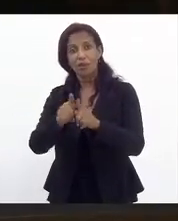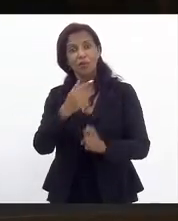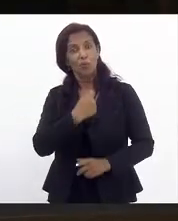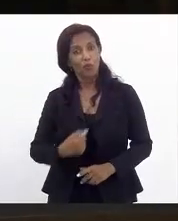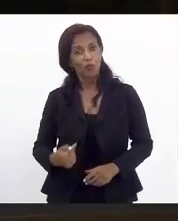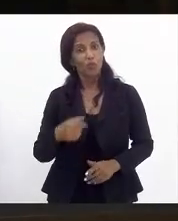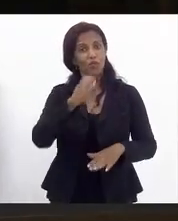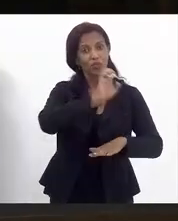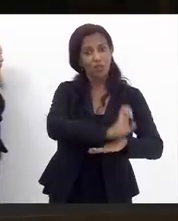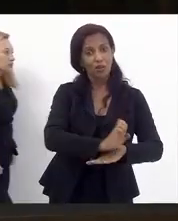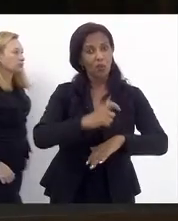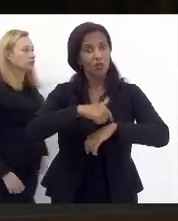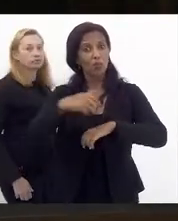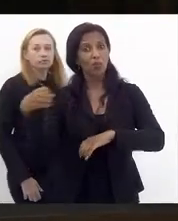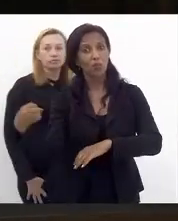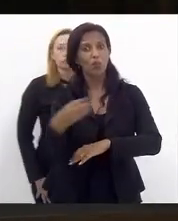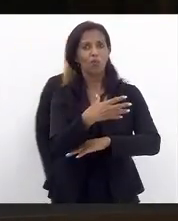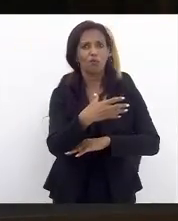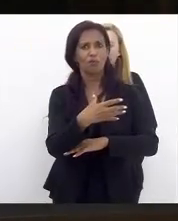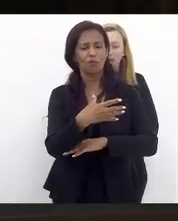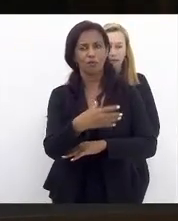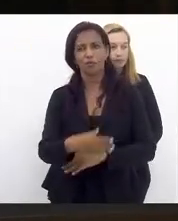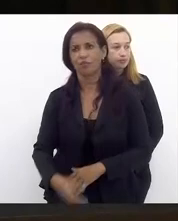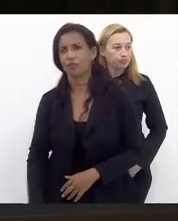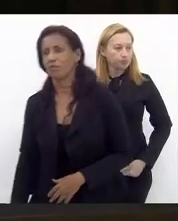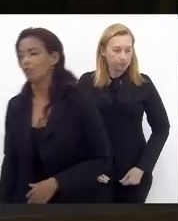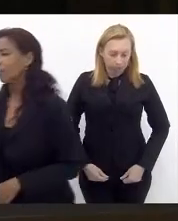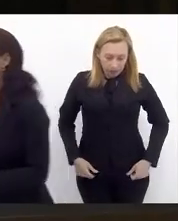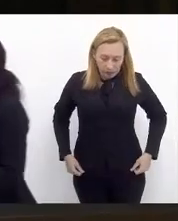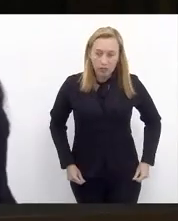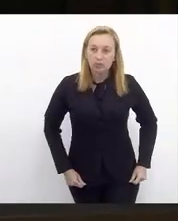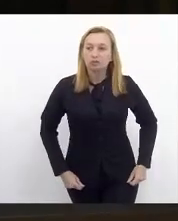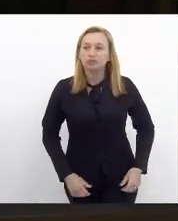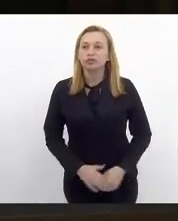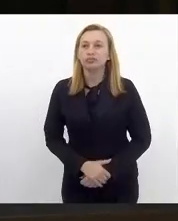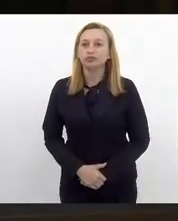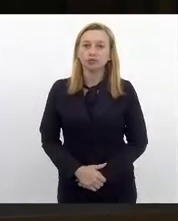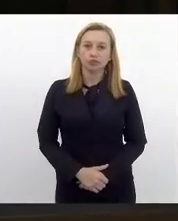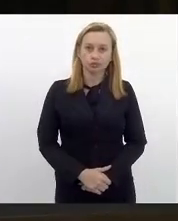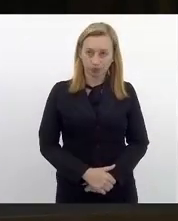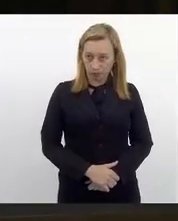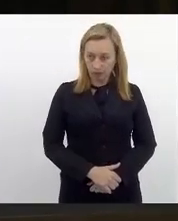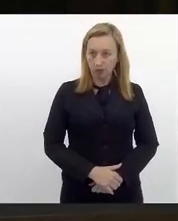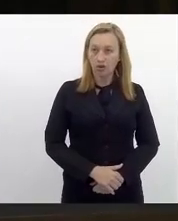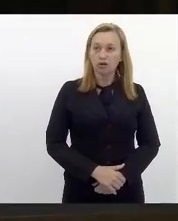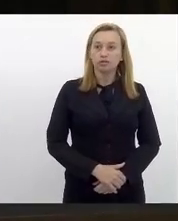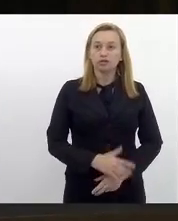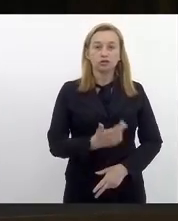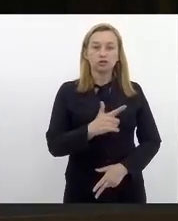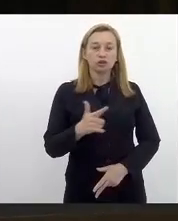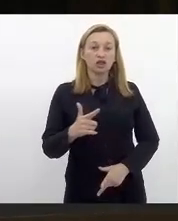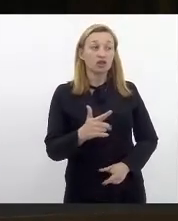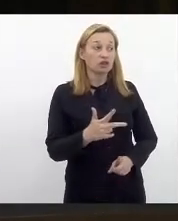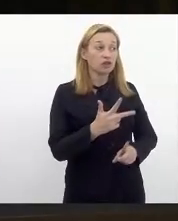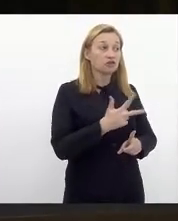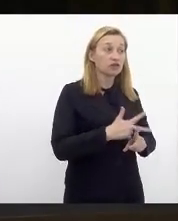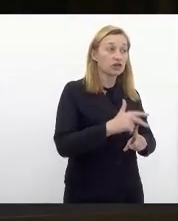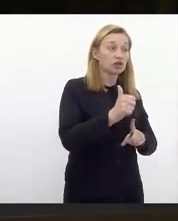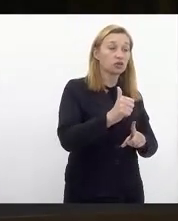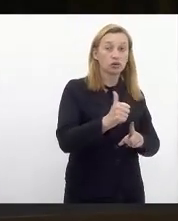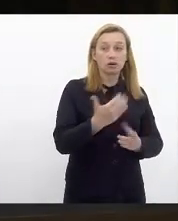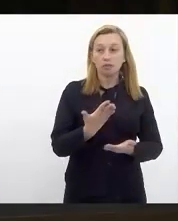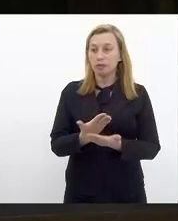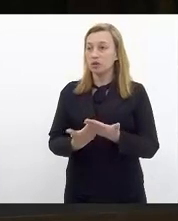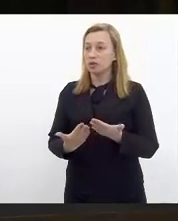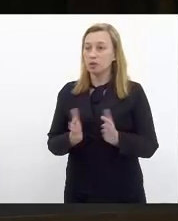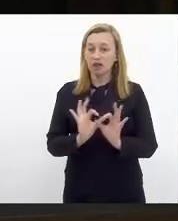é um novo tempo o que nós estamos curtindo agora foi que não havia não há vencidos nem vencedores a